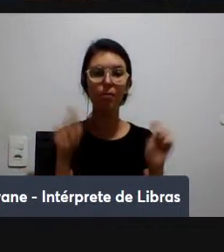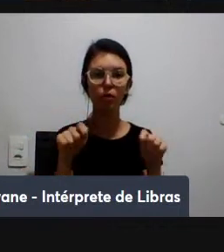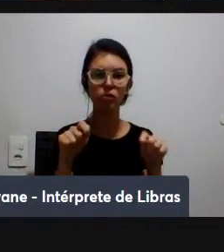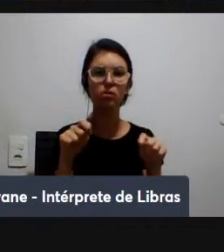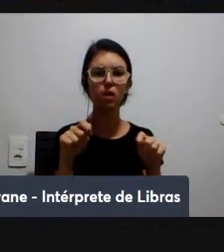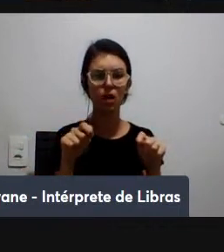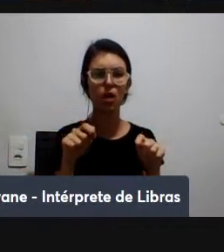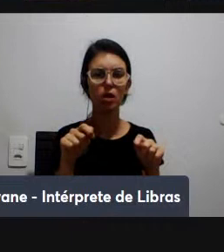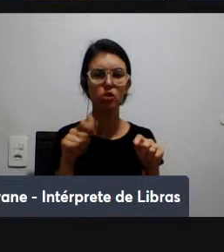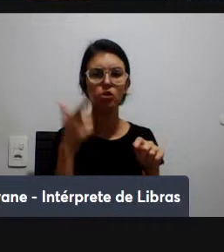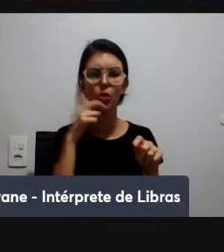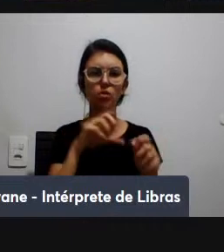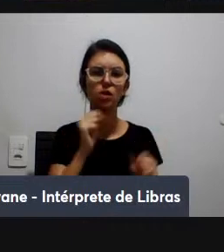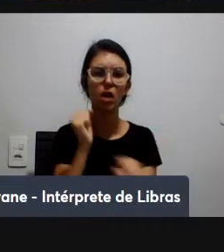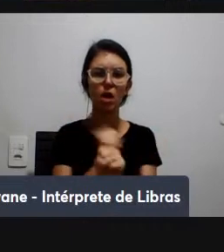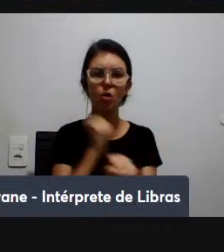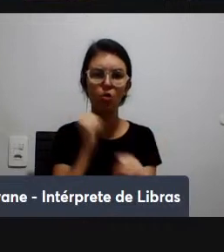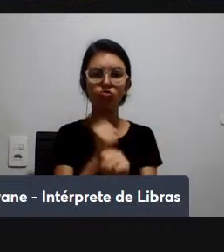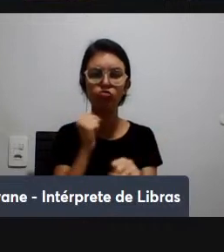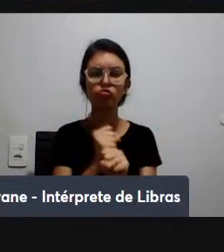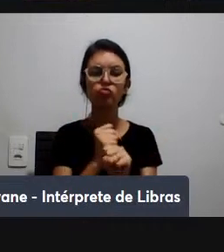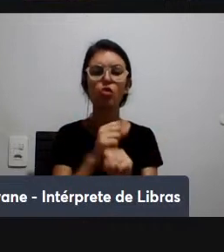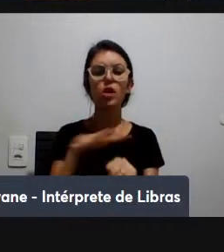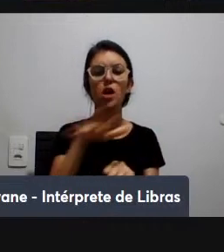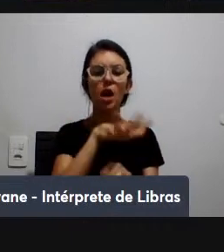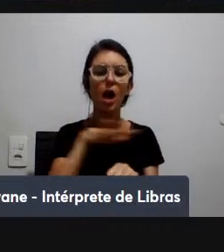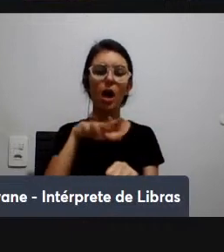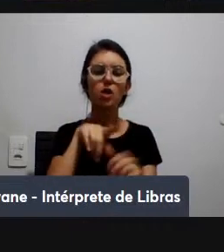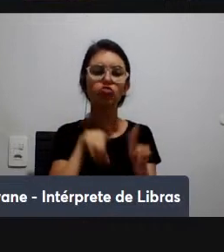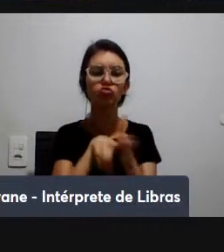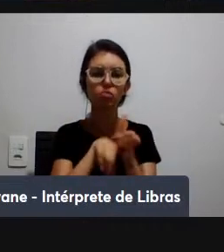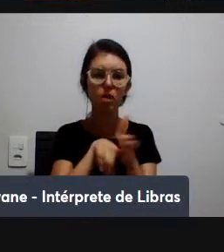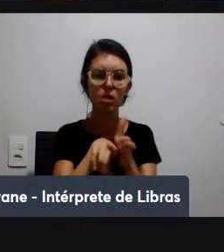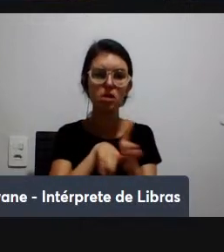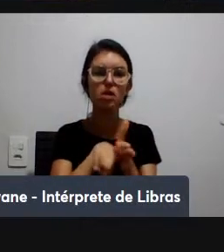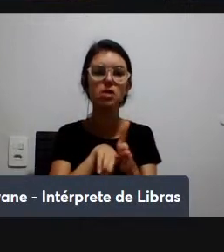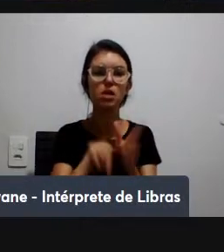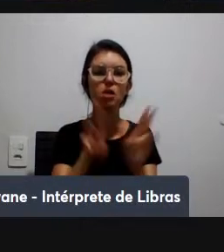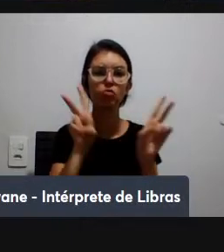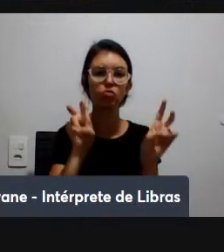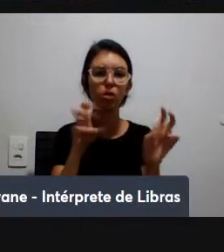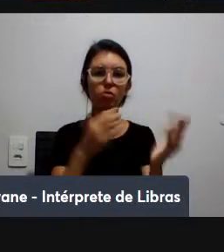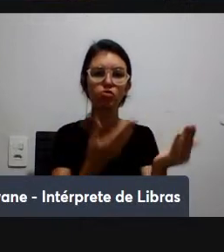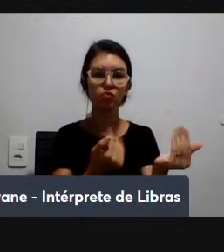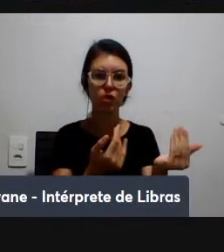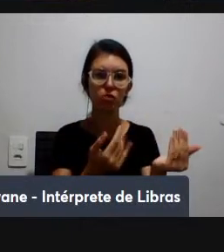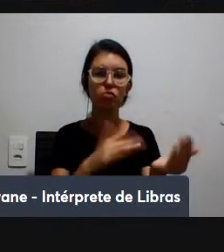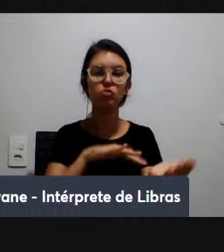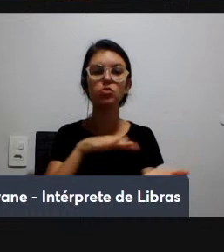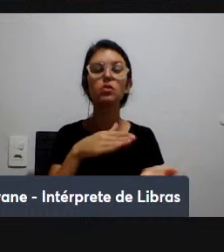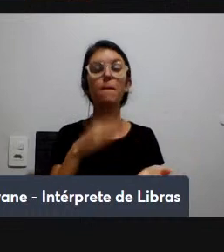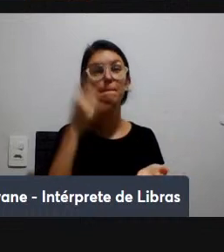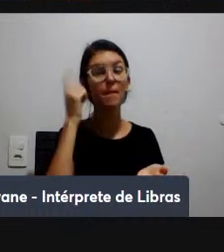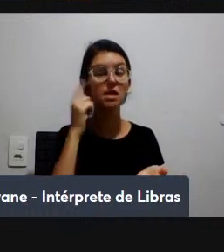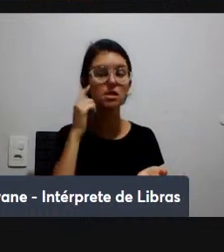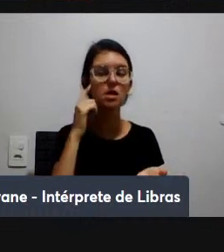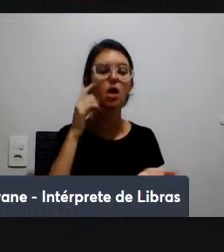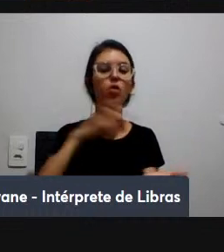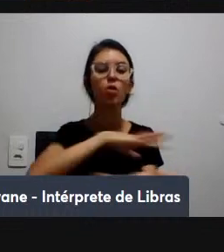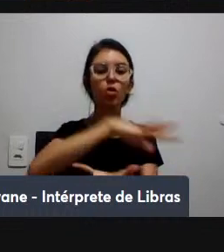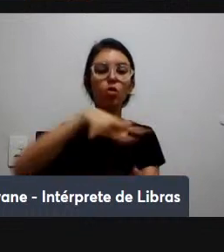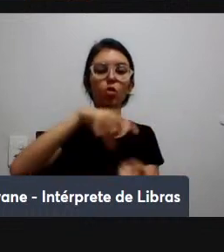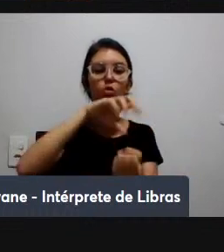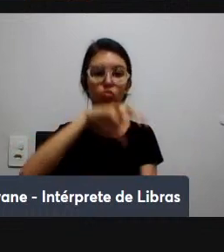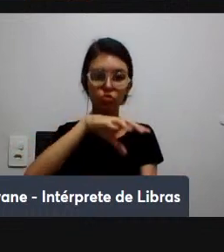fato de construção de redes de pesquisa sobre juventude a partir do Sul Global, né? Então esse é um desafio grande que nós